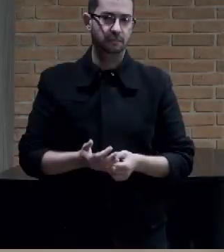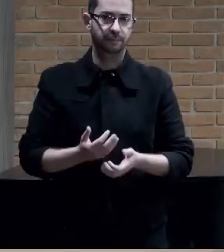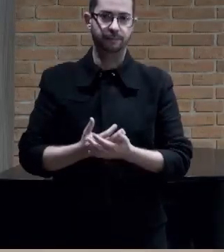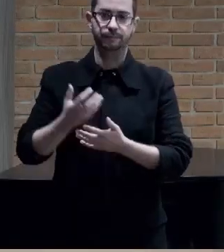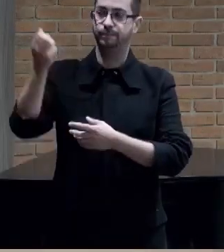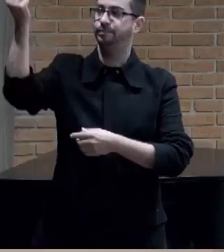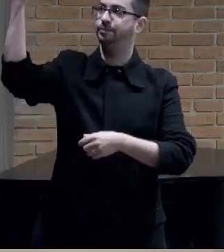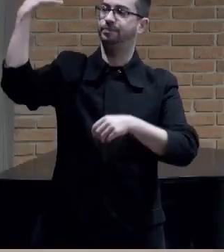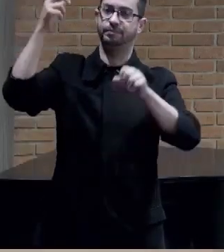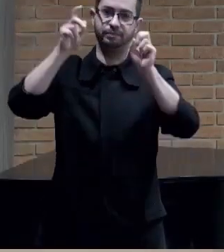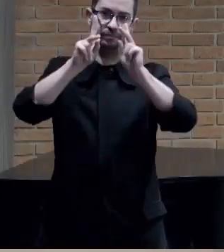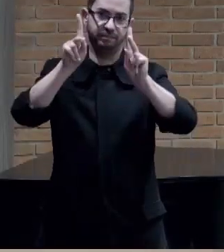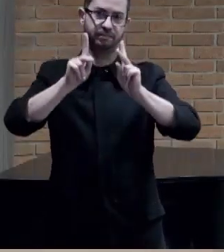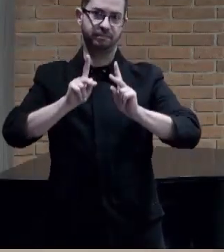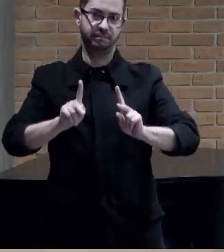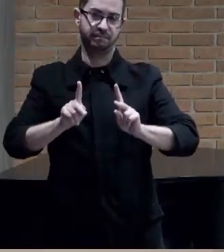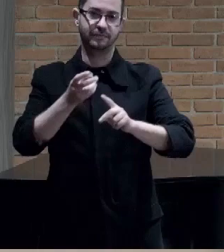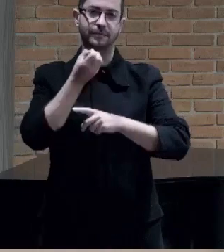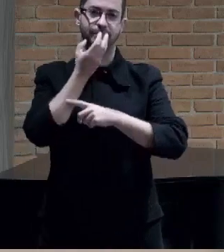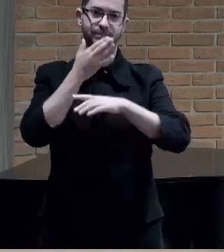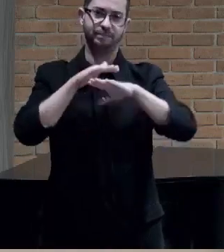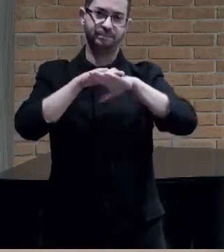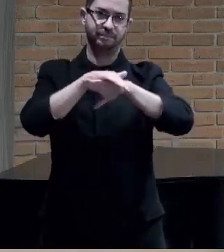Graça e paz, boa noite,